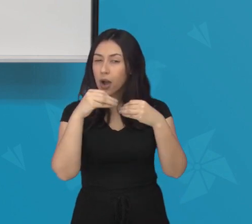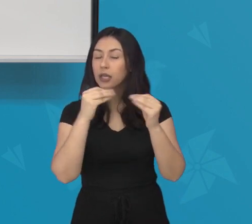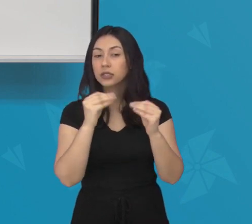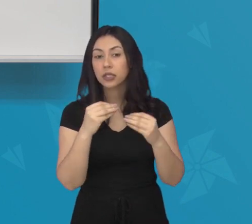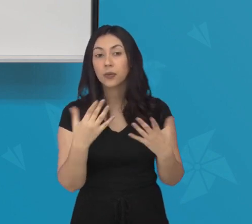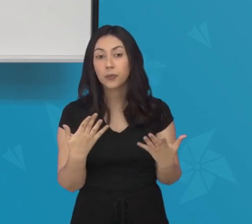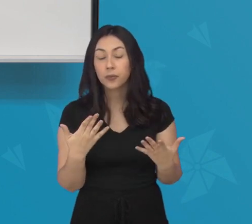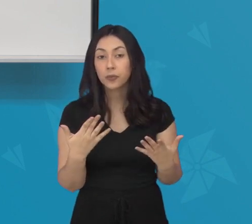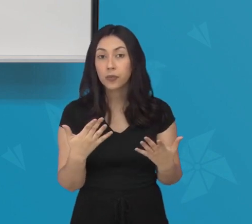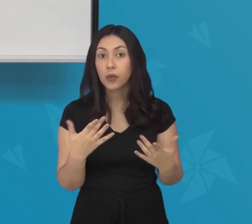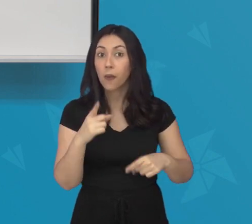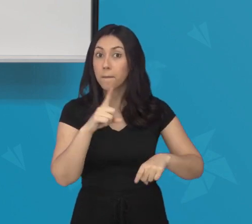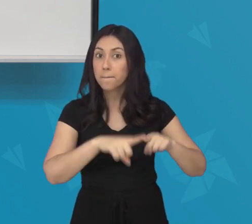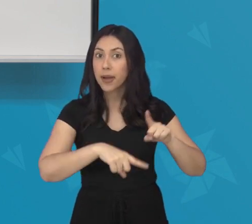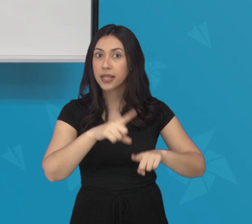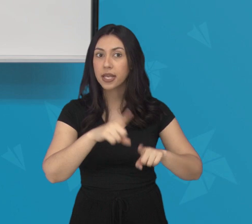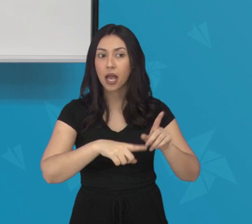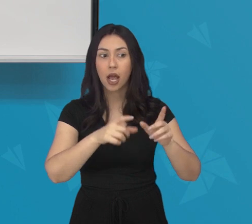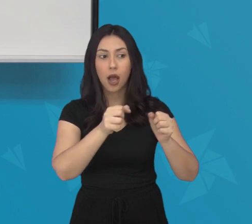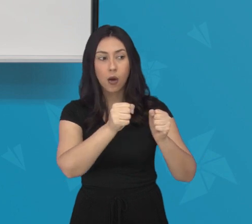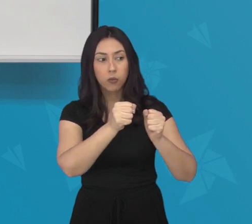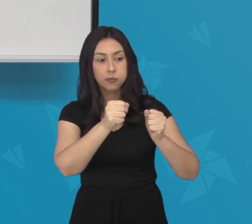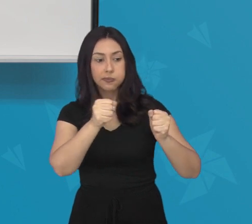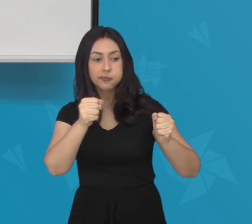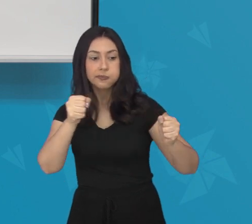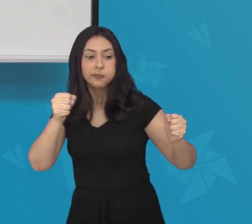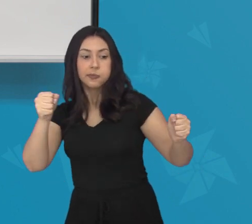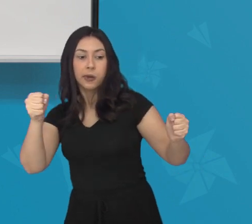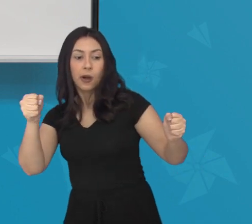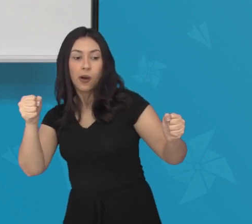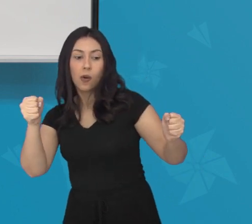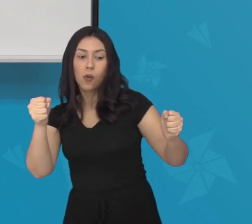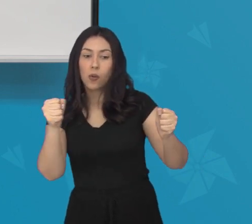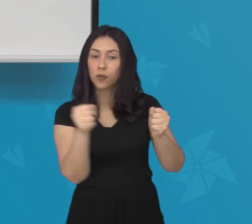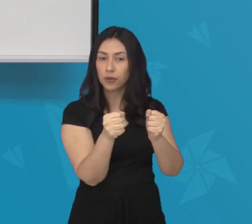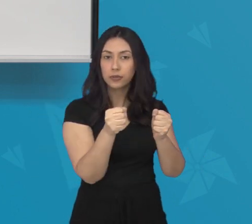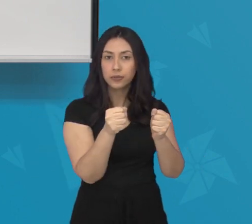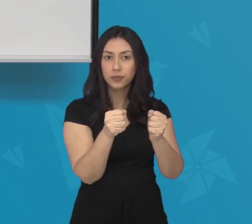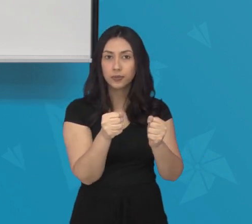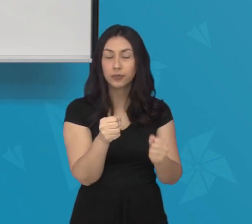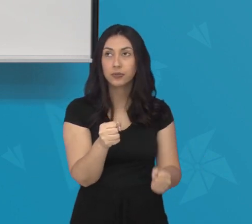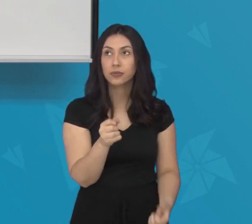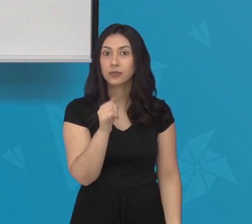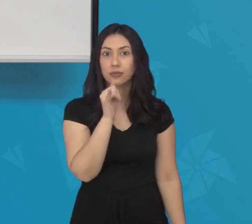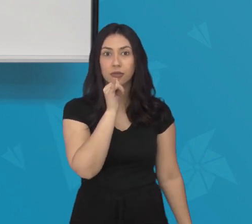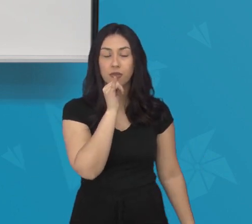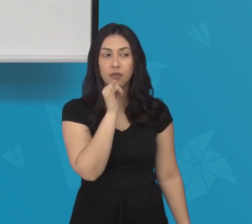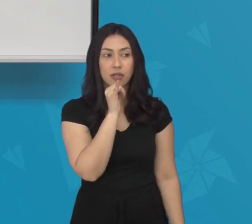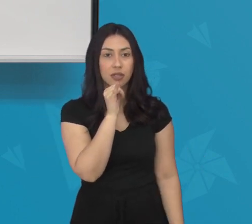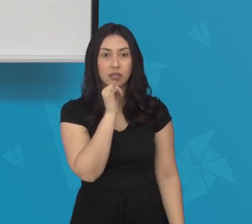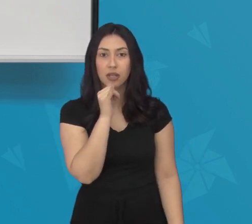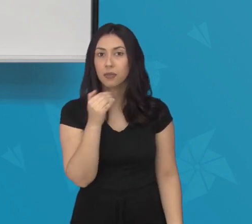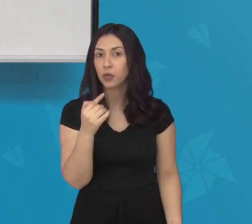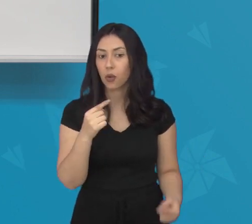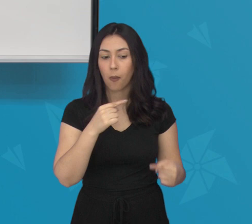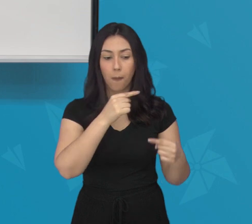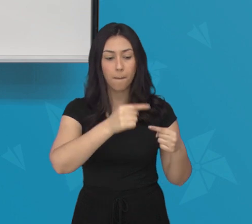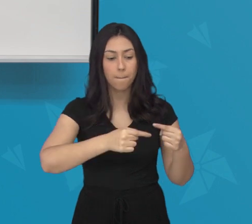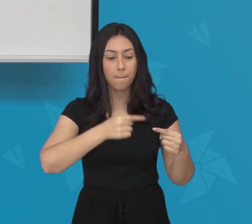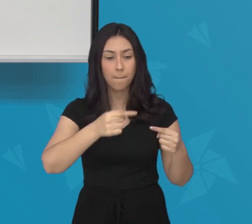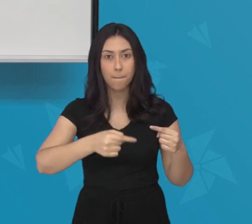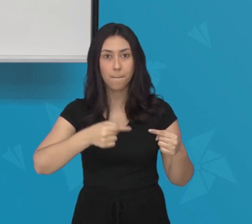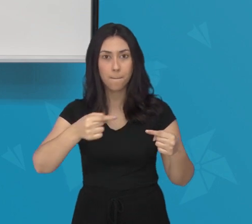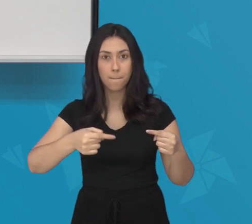Os materiais se deformam e voltam para o seu estado original. Como, por exemplo, uma